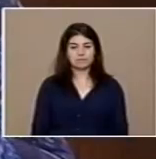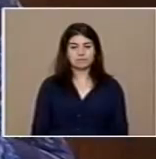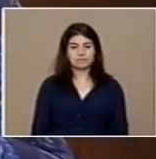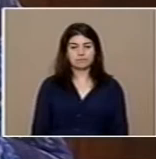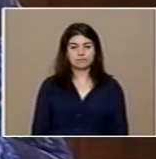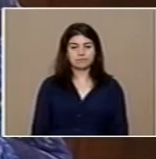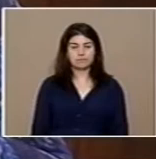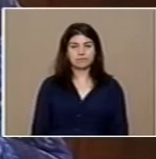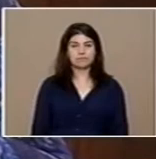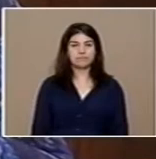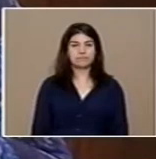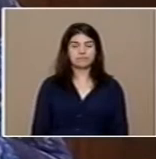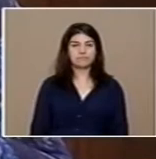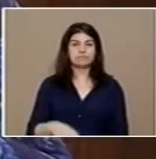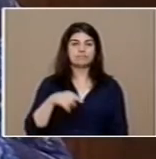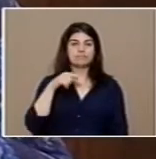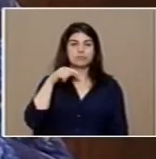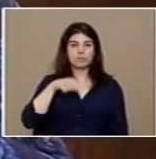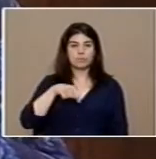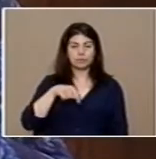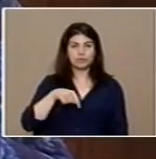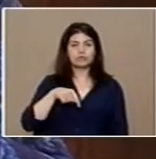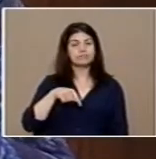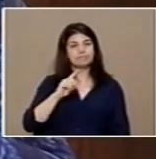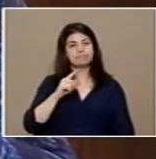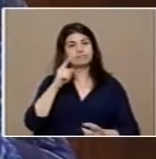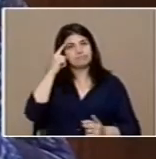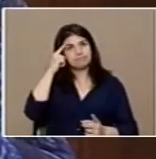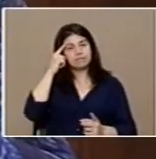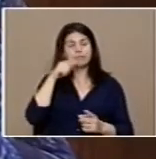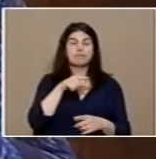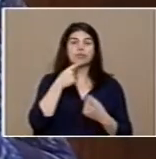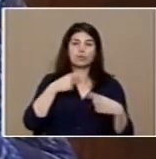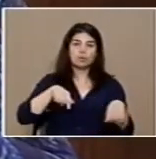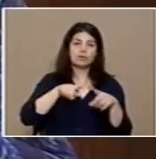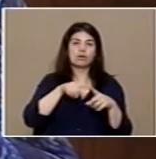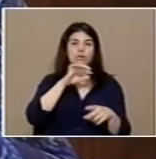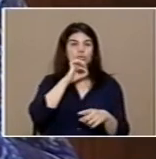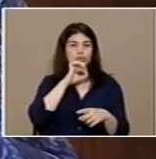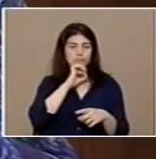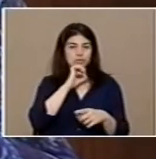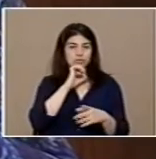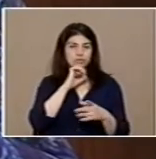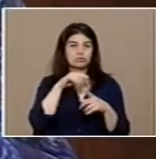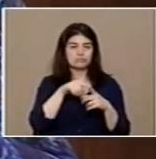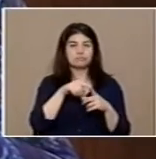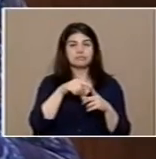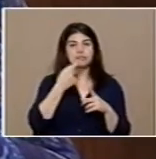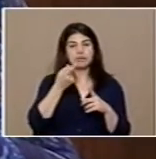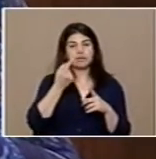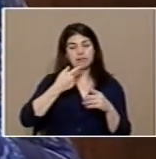e do sínodo dos bispos que hoje se inicia para que o caminho de reflexão do